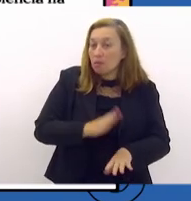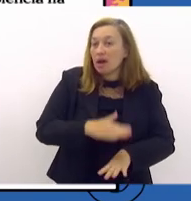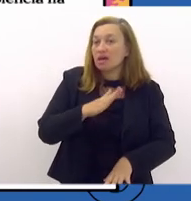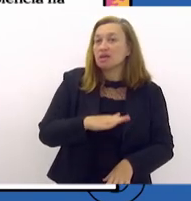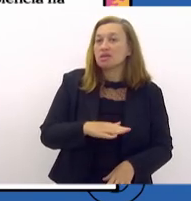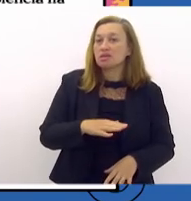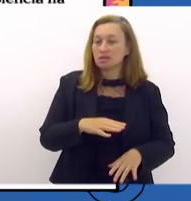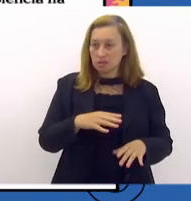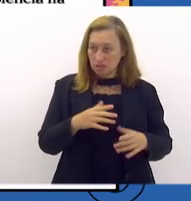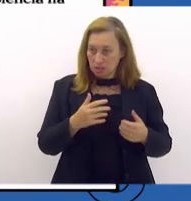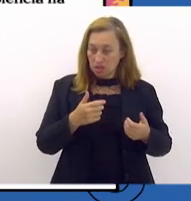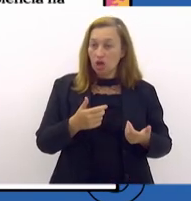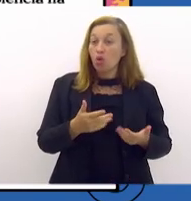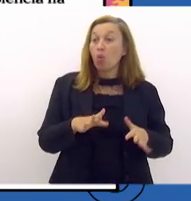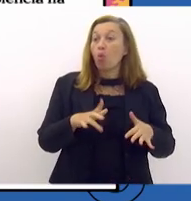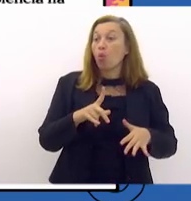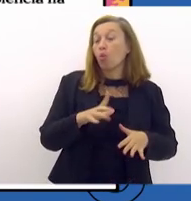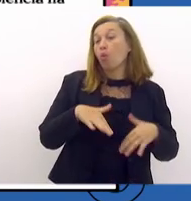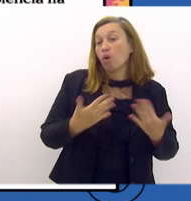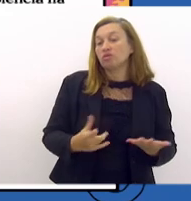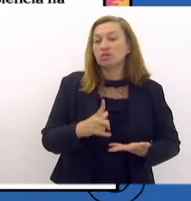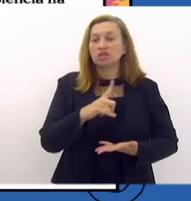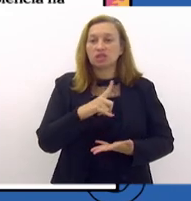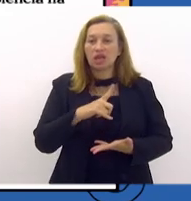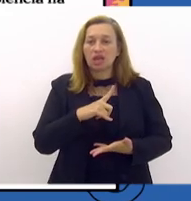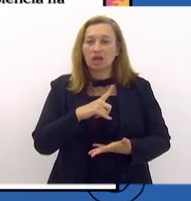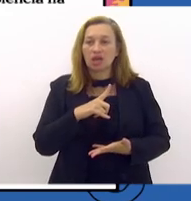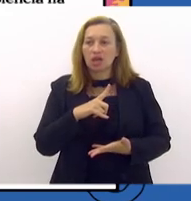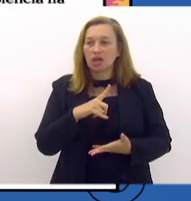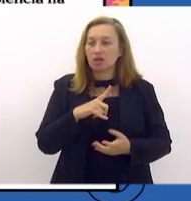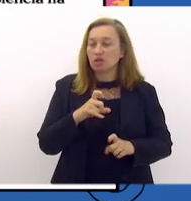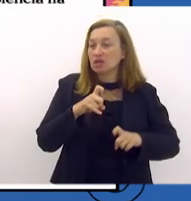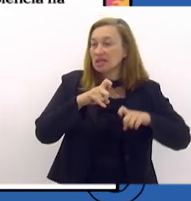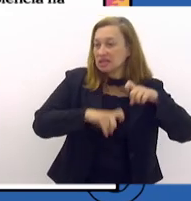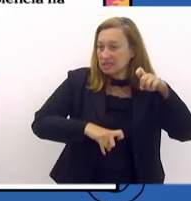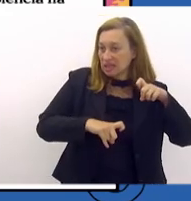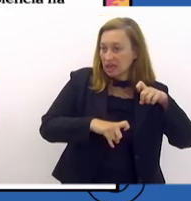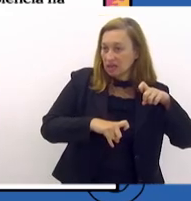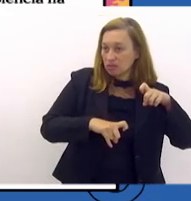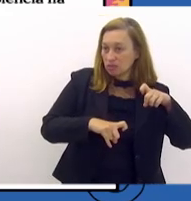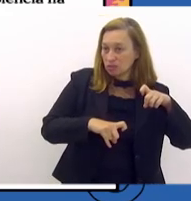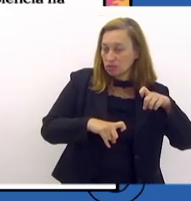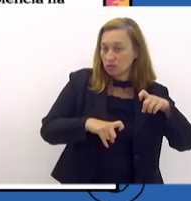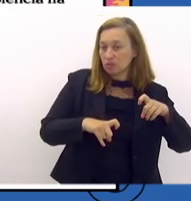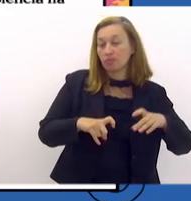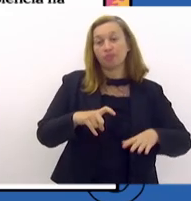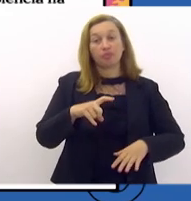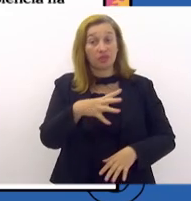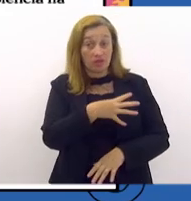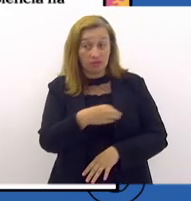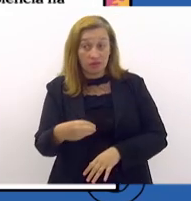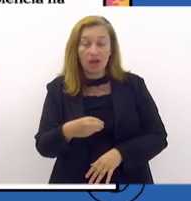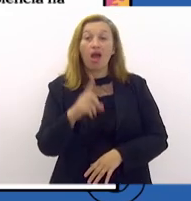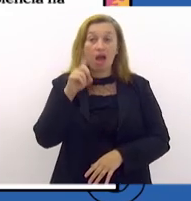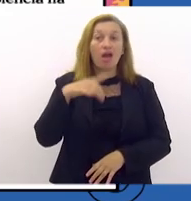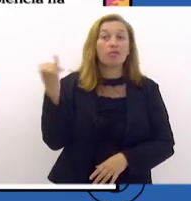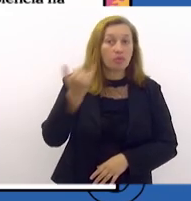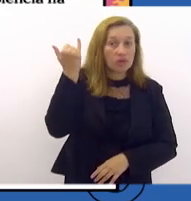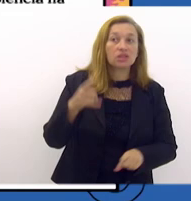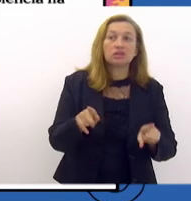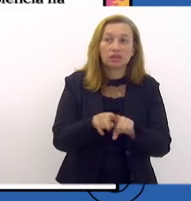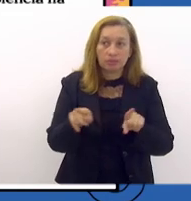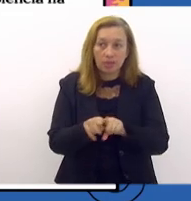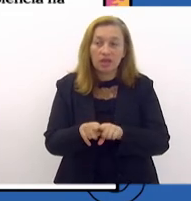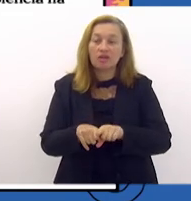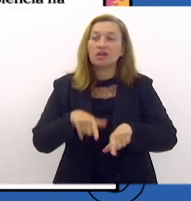envolve algum tipo de conduta sexual por parte de suas filhas. Então é muito importante também